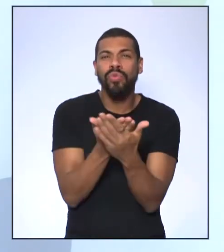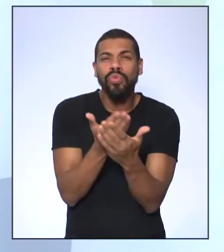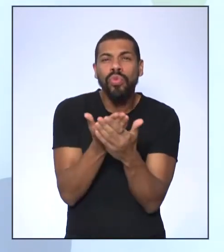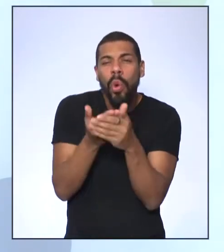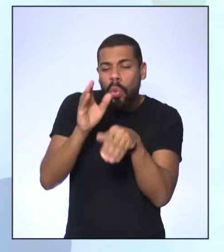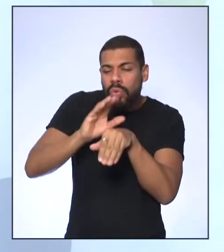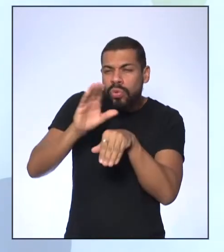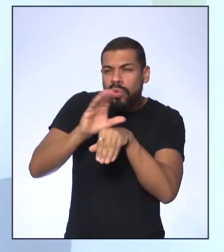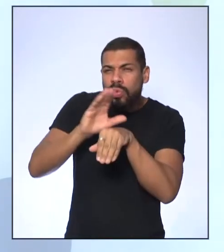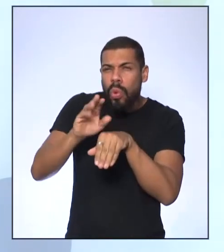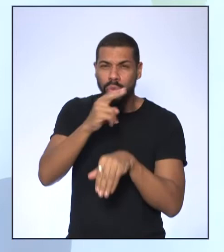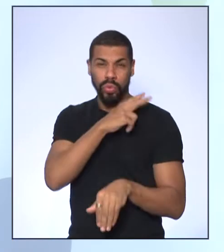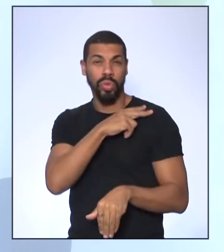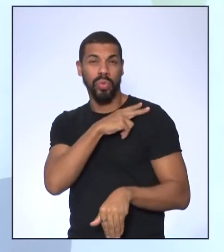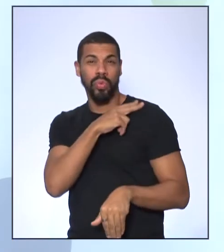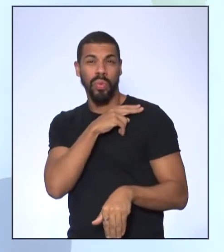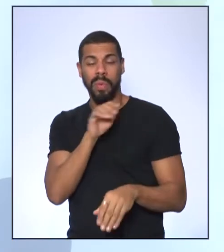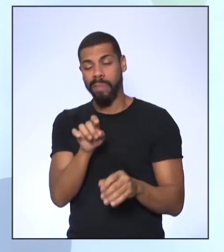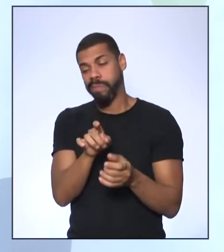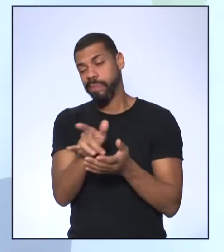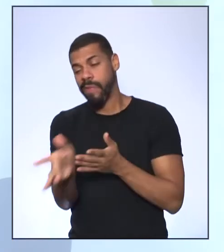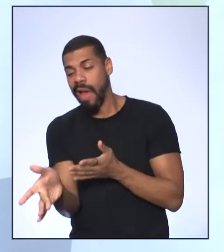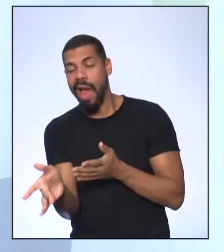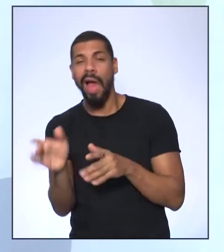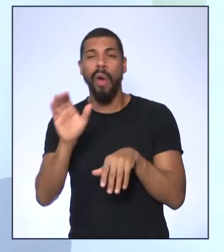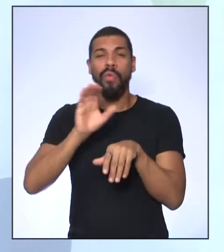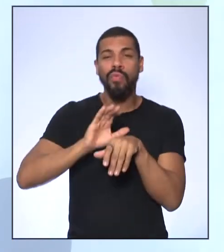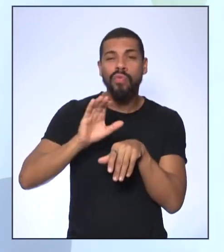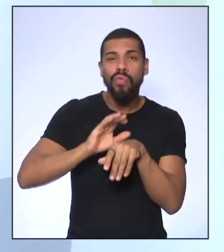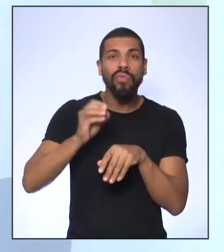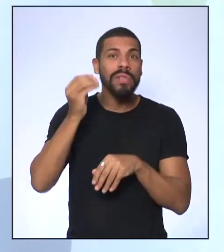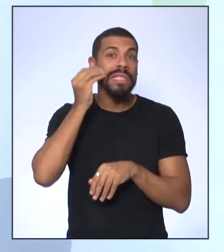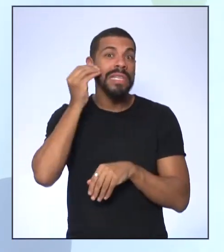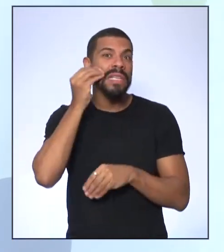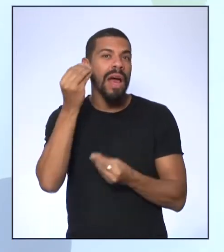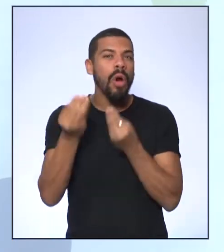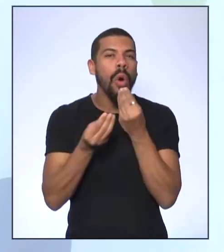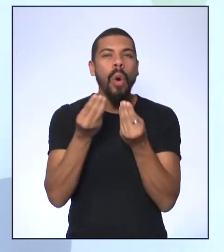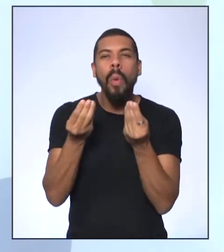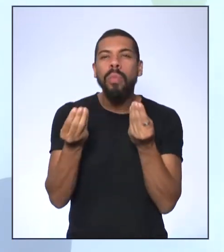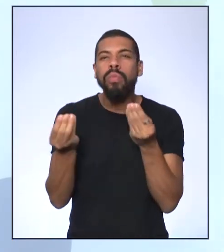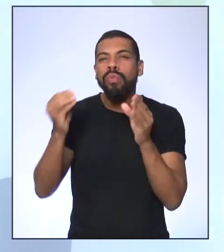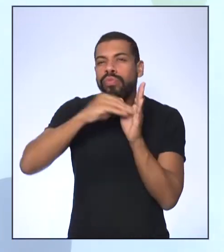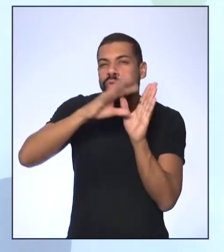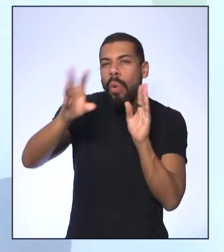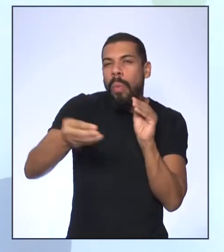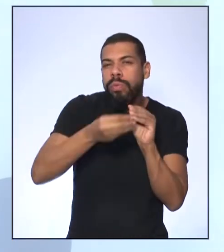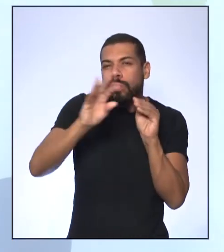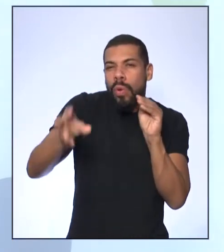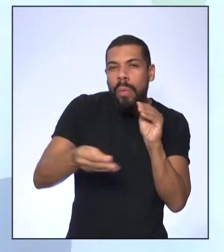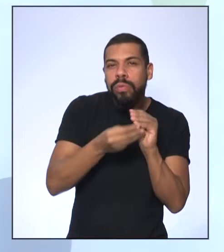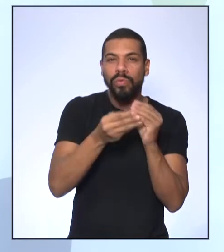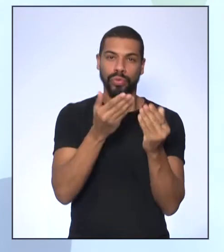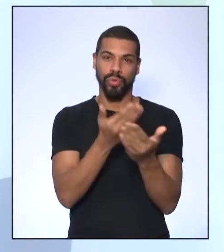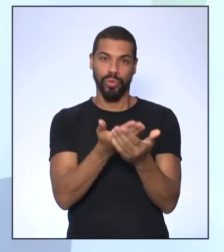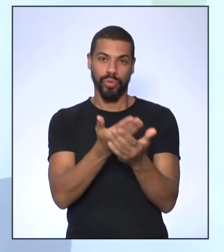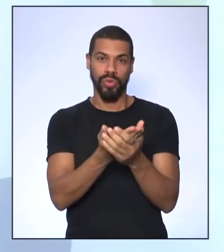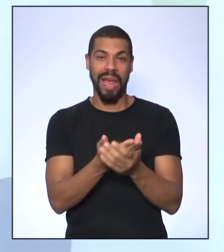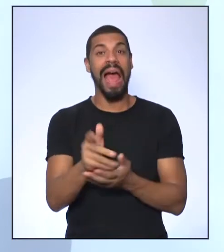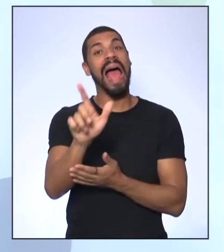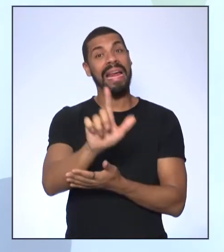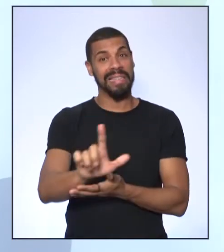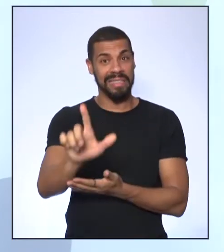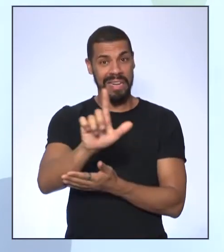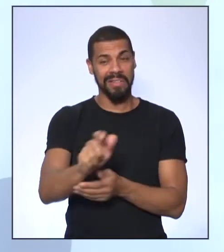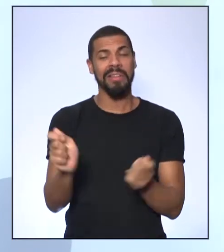segundo ano. Às vezes teve que abandonar o cursinho, abandonar e procurar incluir uma nova rotina de estudo, né? A literatura, tem